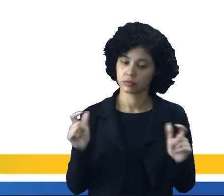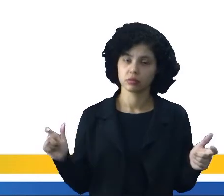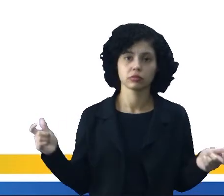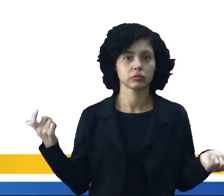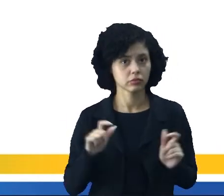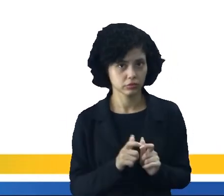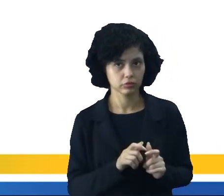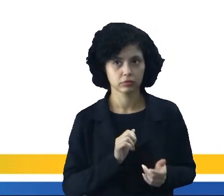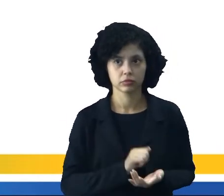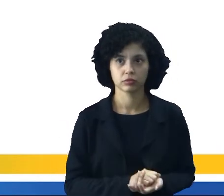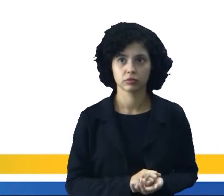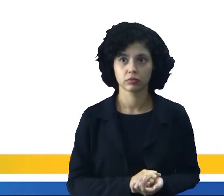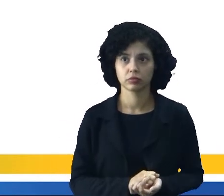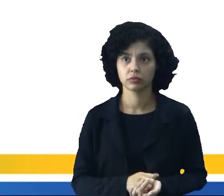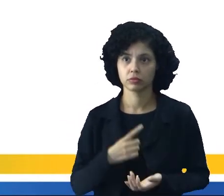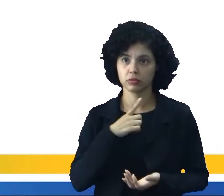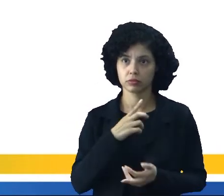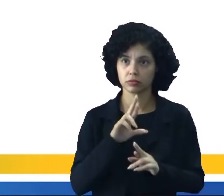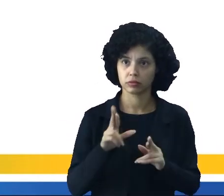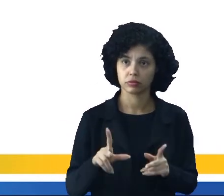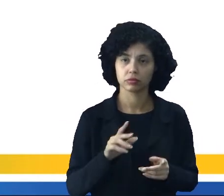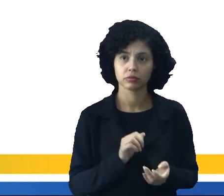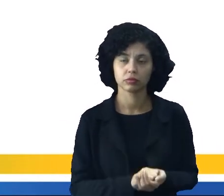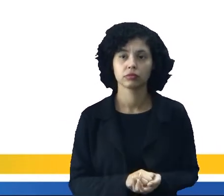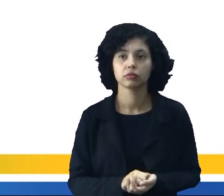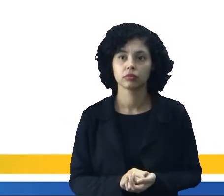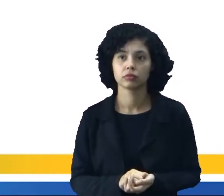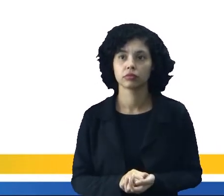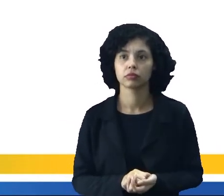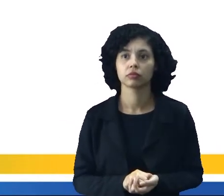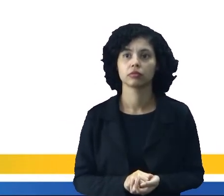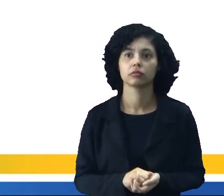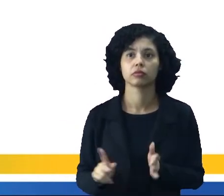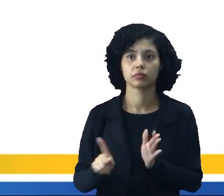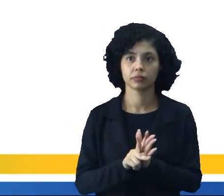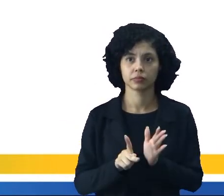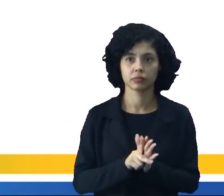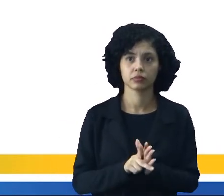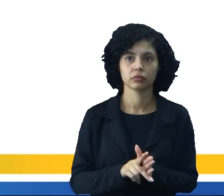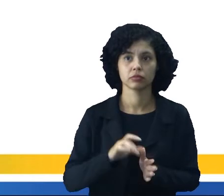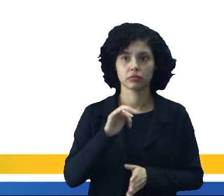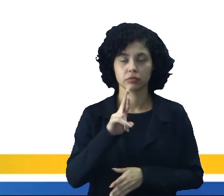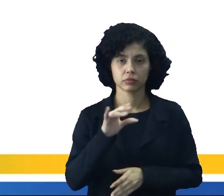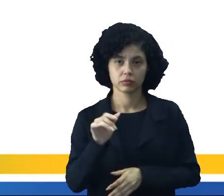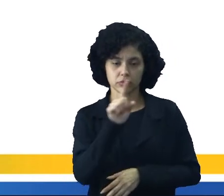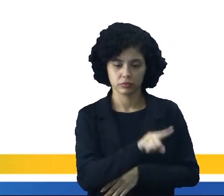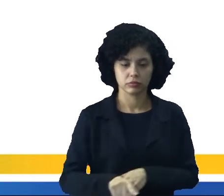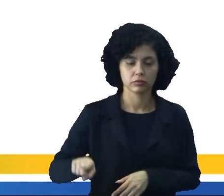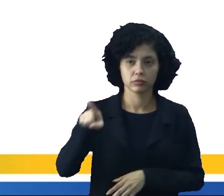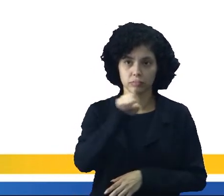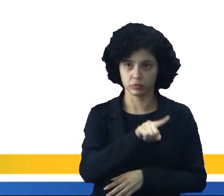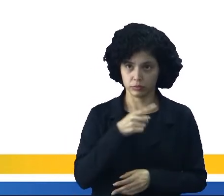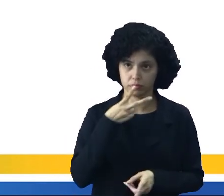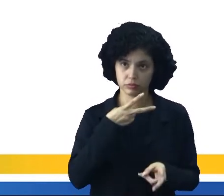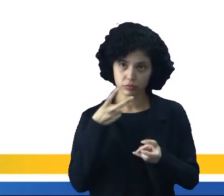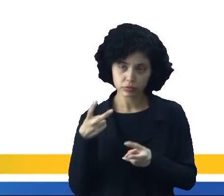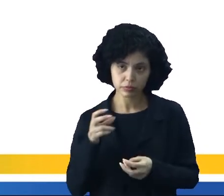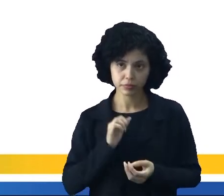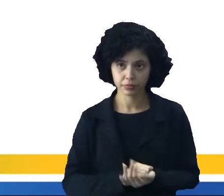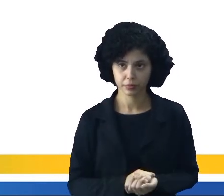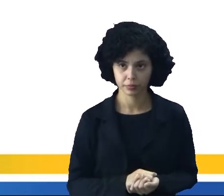que o r minúsculo temos que a diferença entre as áreas é denominada coroa circular Observe